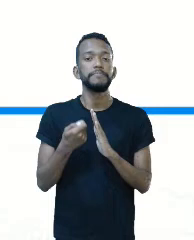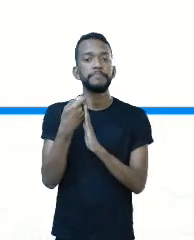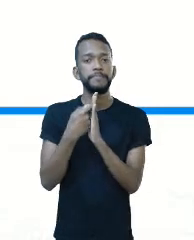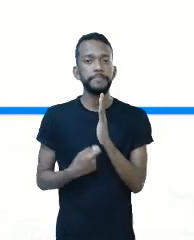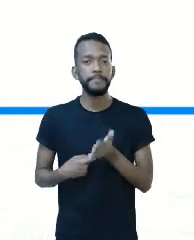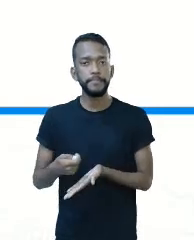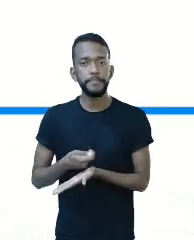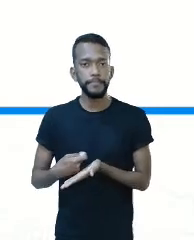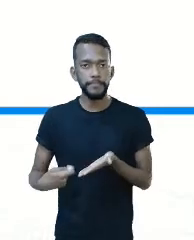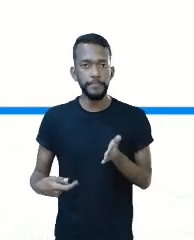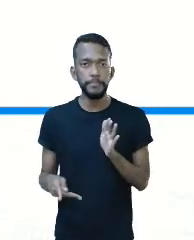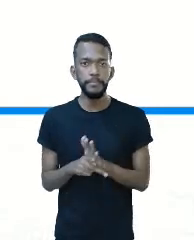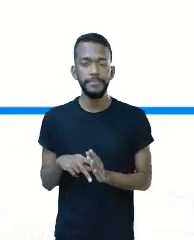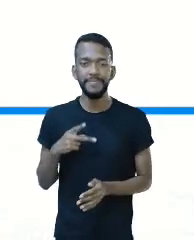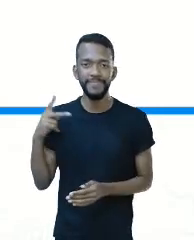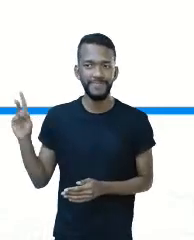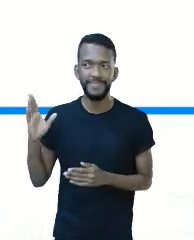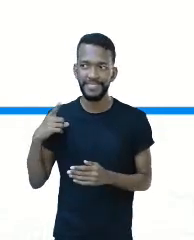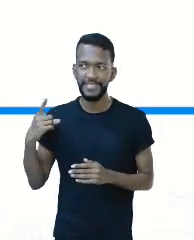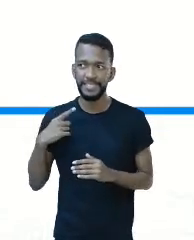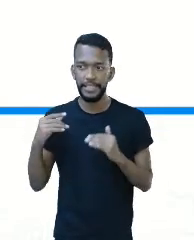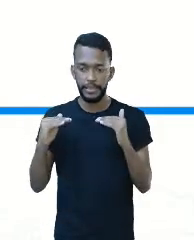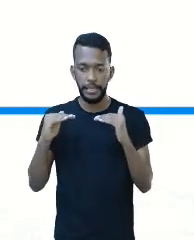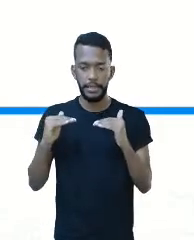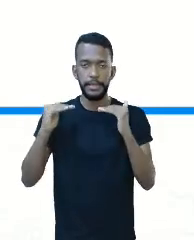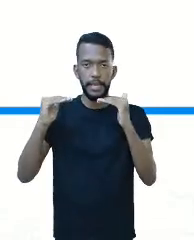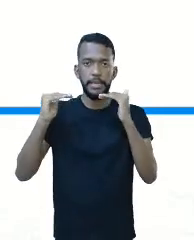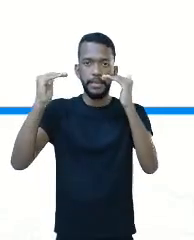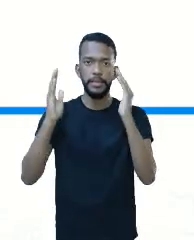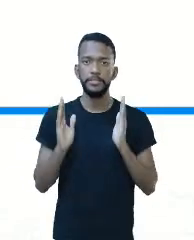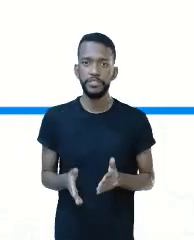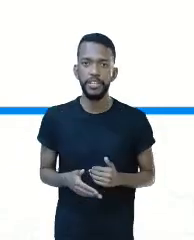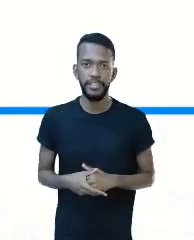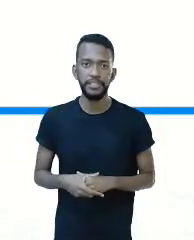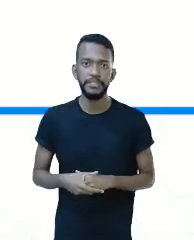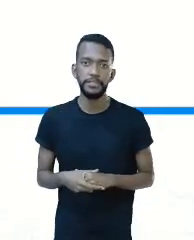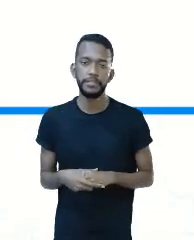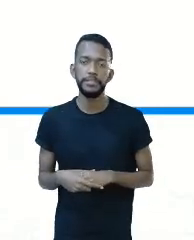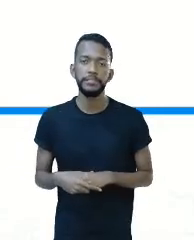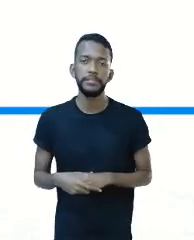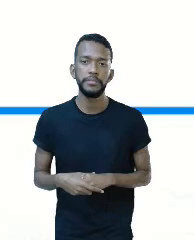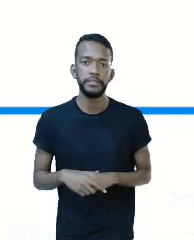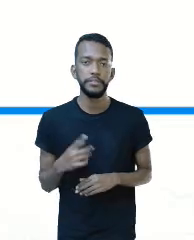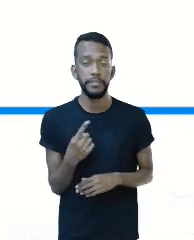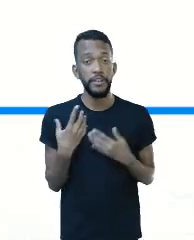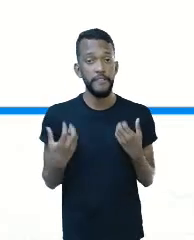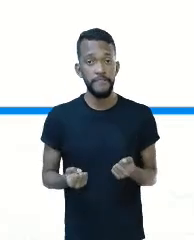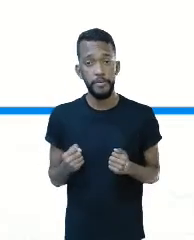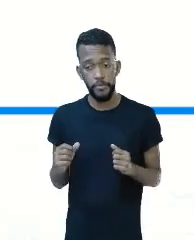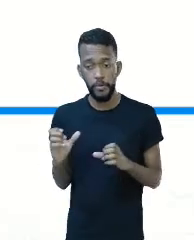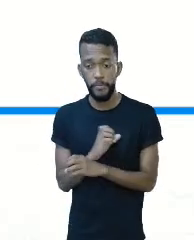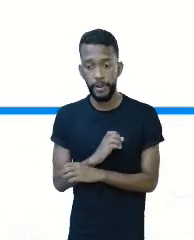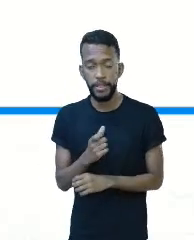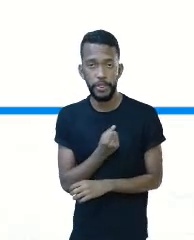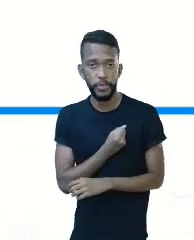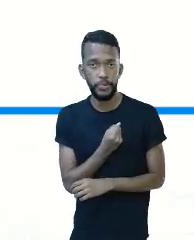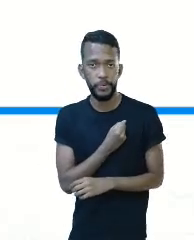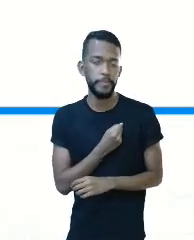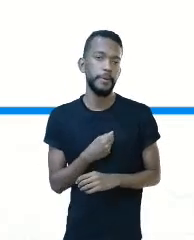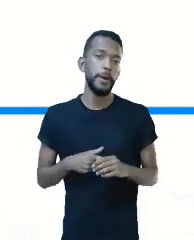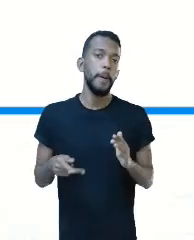extenso os andares que estão acima do dela? Olha só, nós vamos completar com